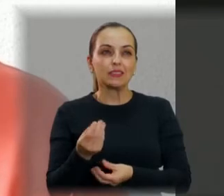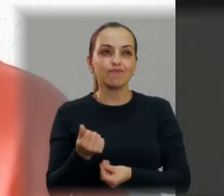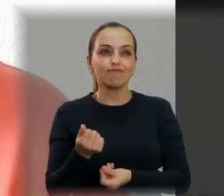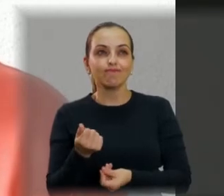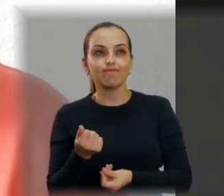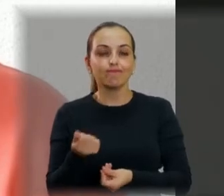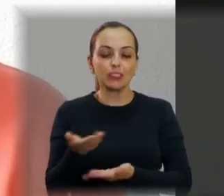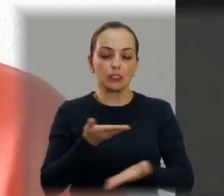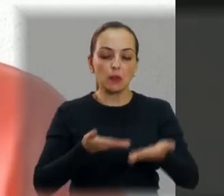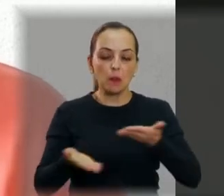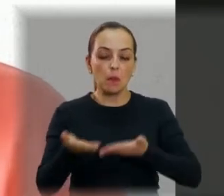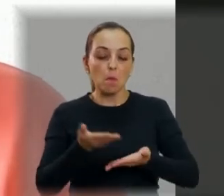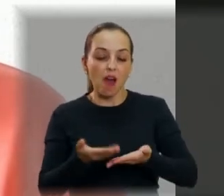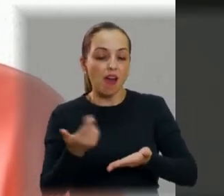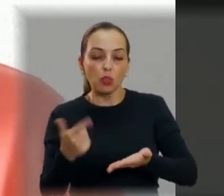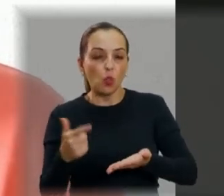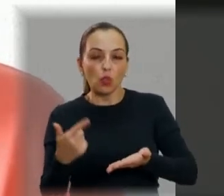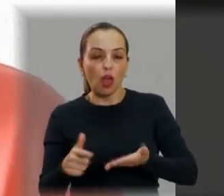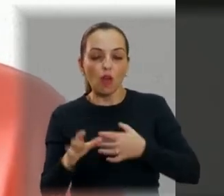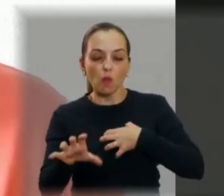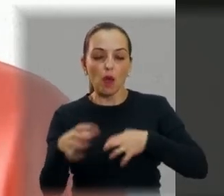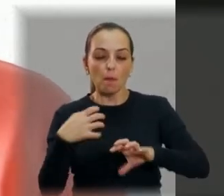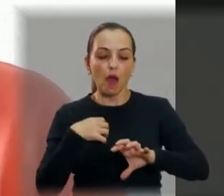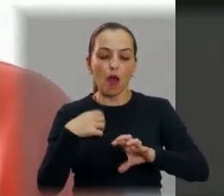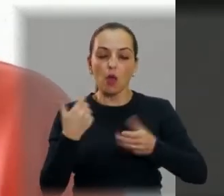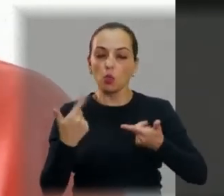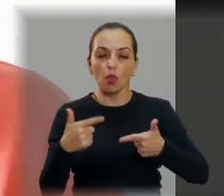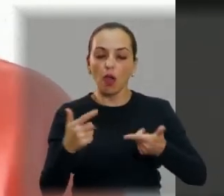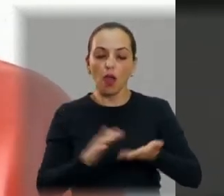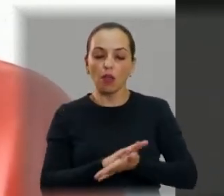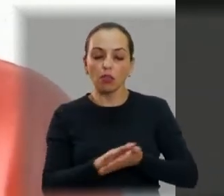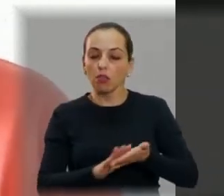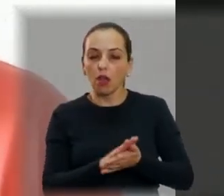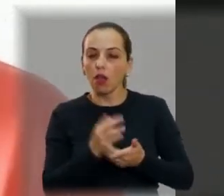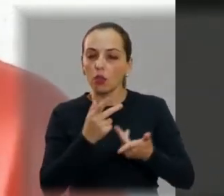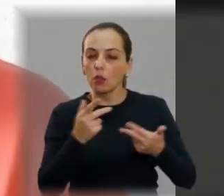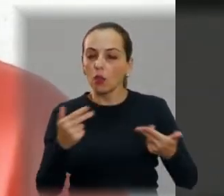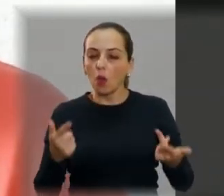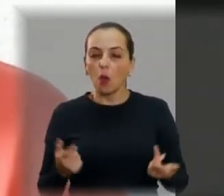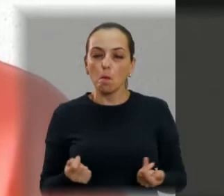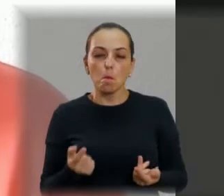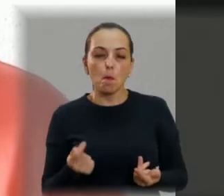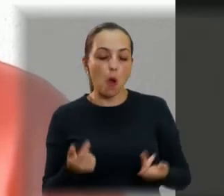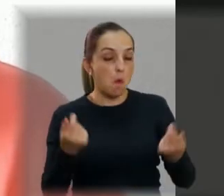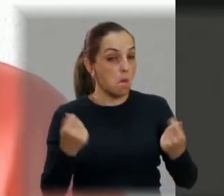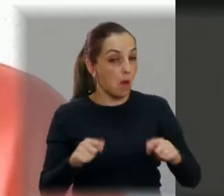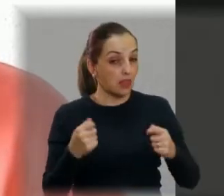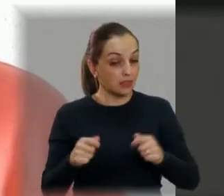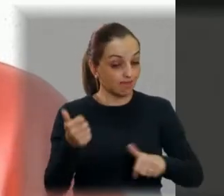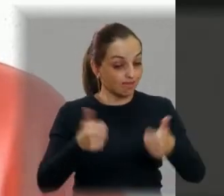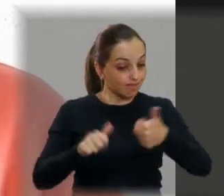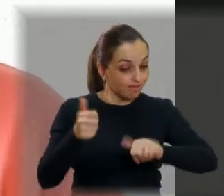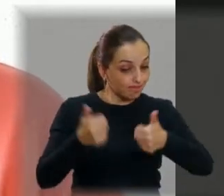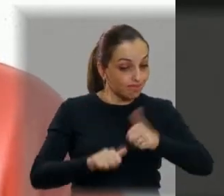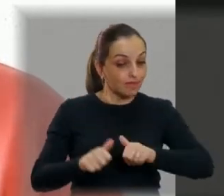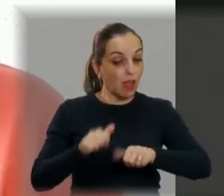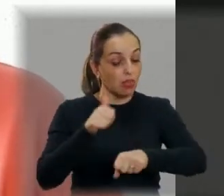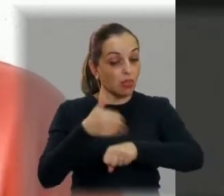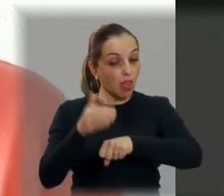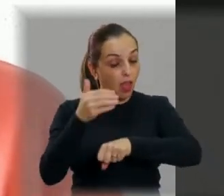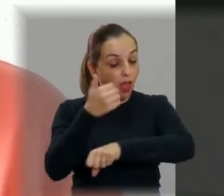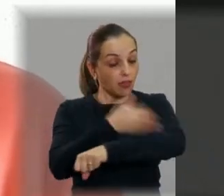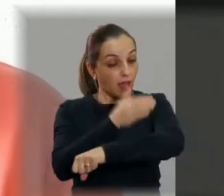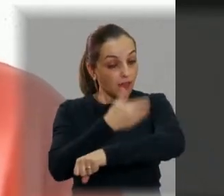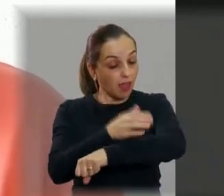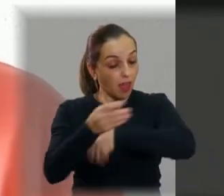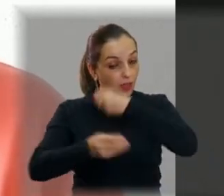pouco diálogo, com pouco debate, não observando coisas mínimas que só a educação infantil tem como prioridade na